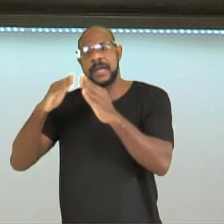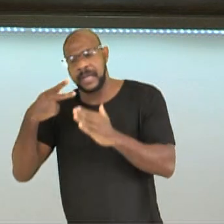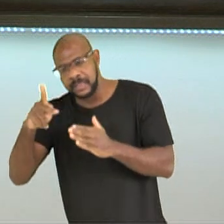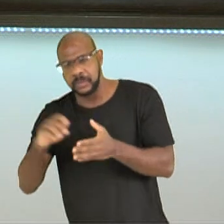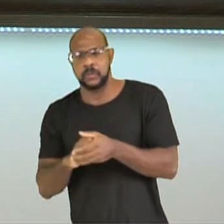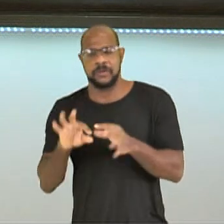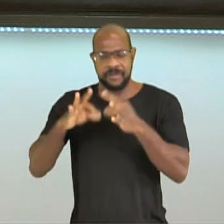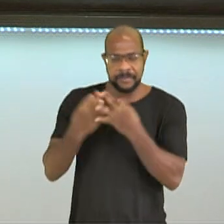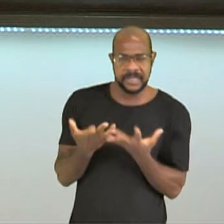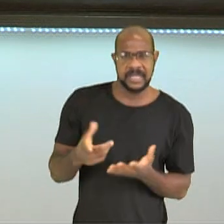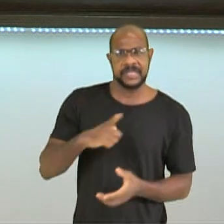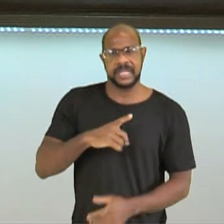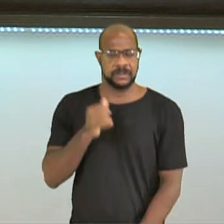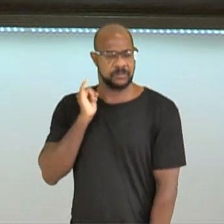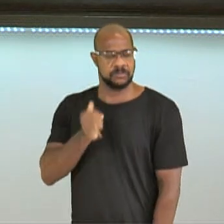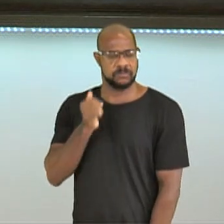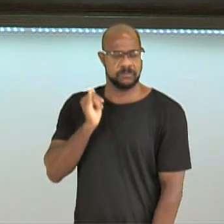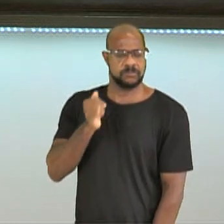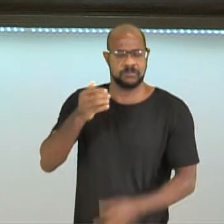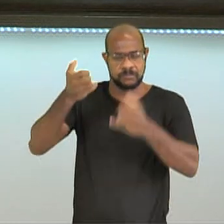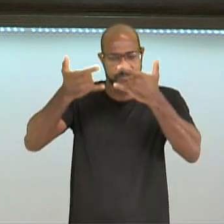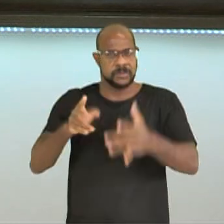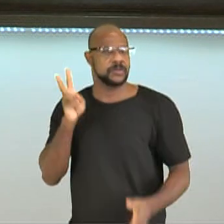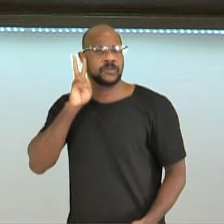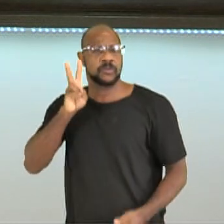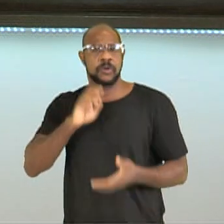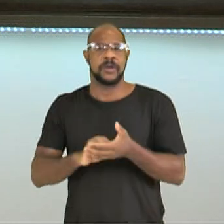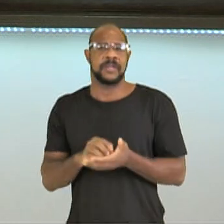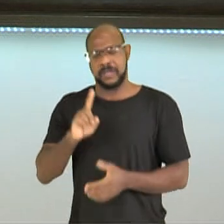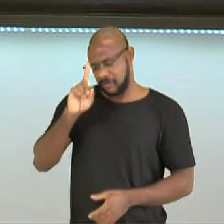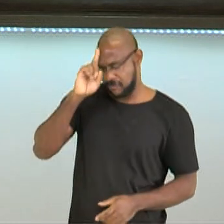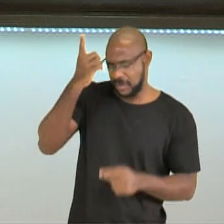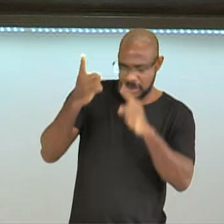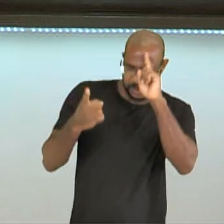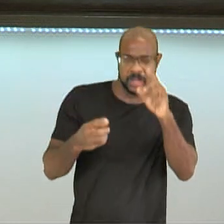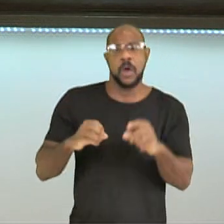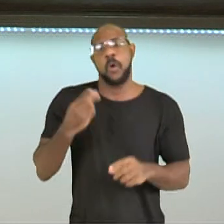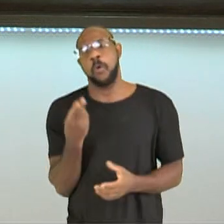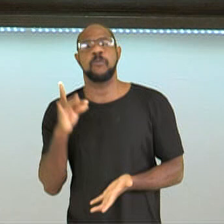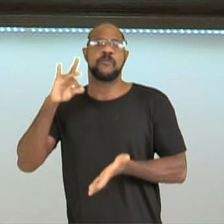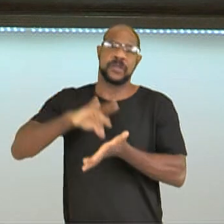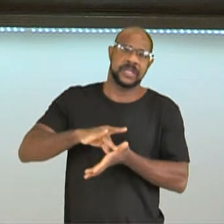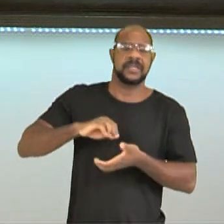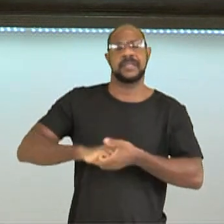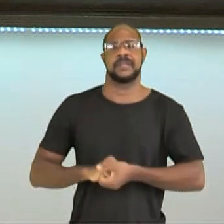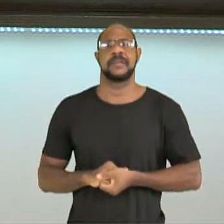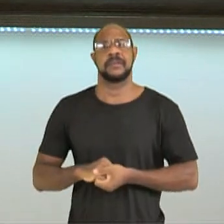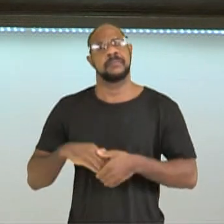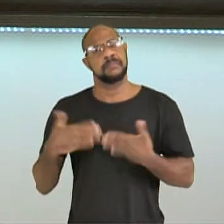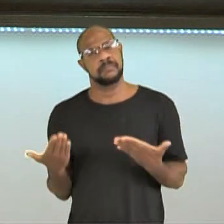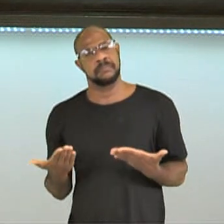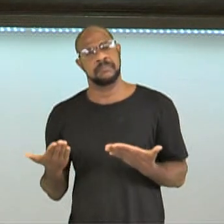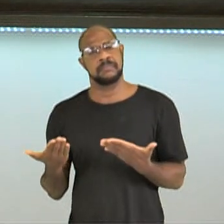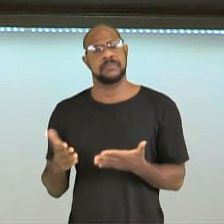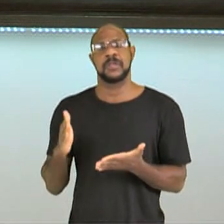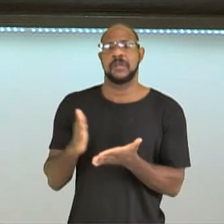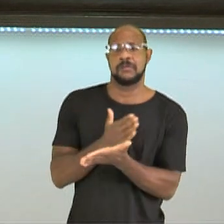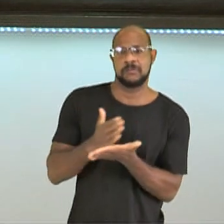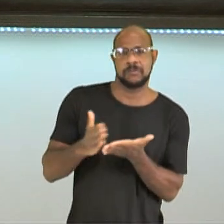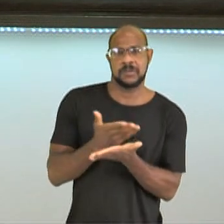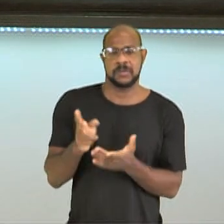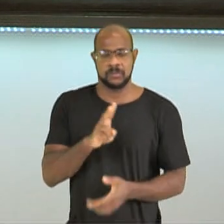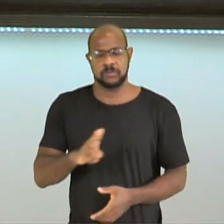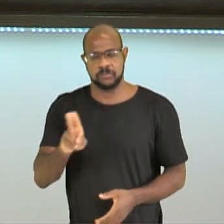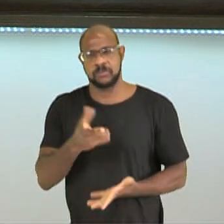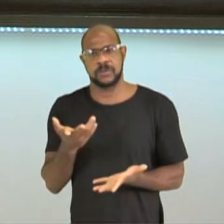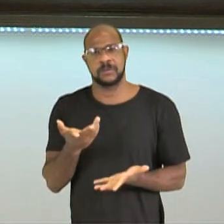alguma história, inventada ou verdadeira, né? E você já deve ter percebido que, se ao contar mais de uma vez, essa